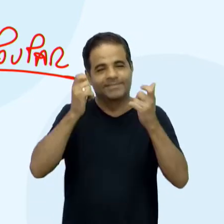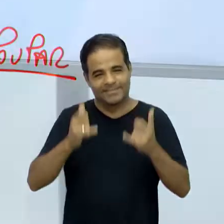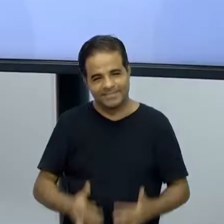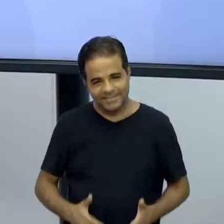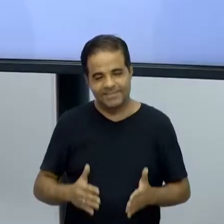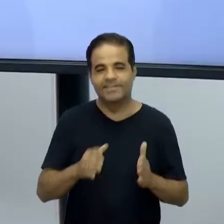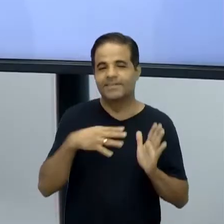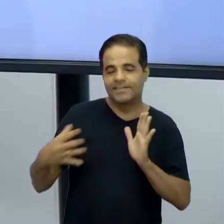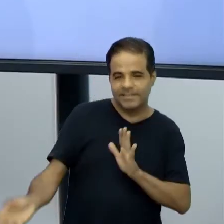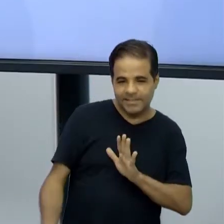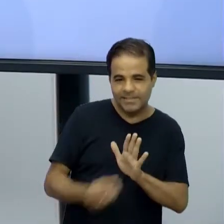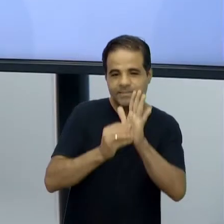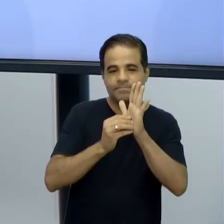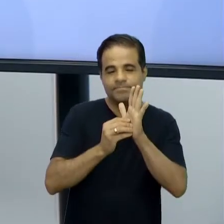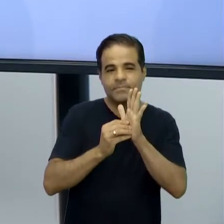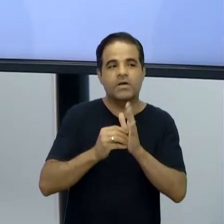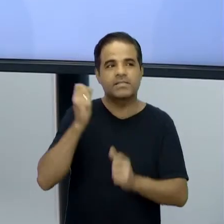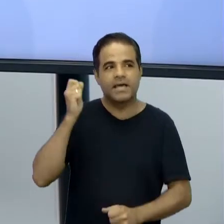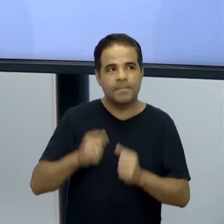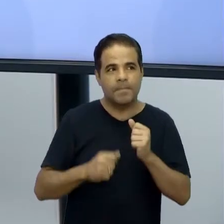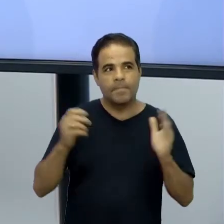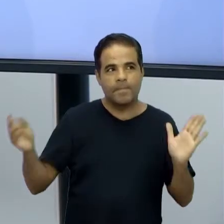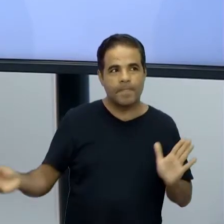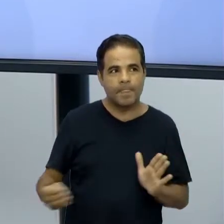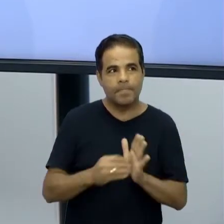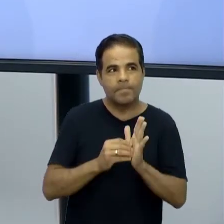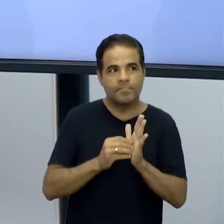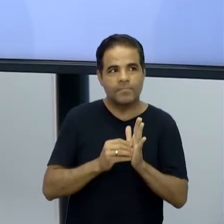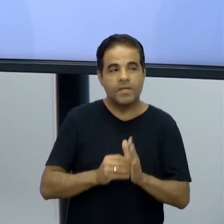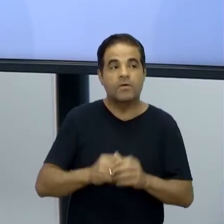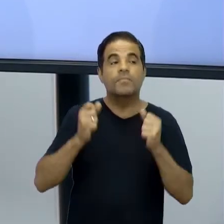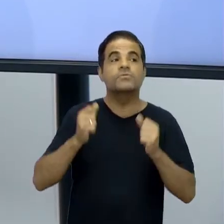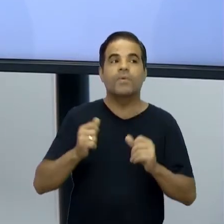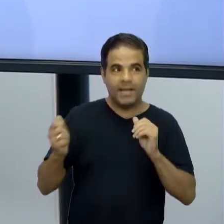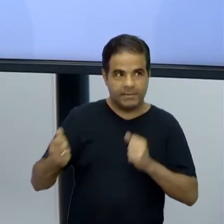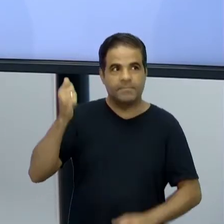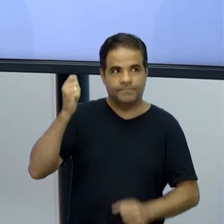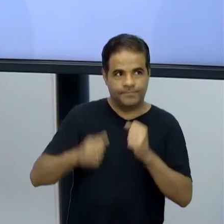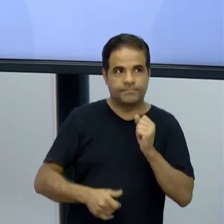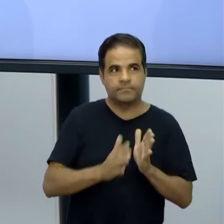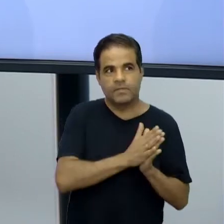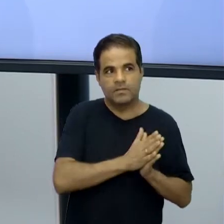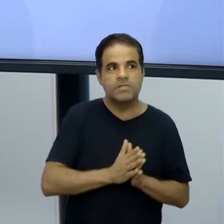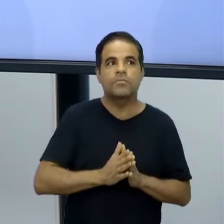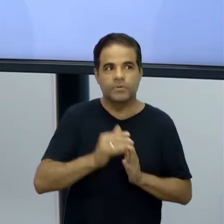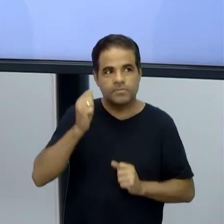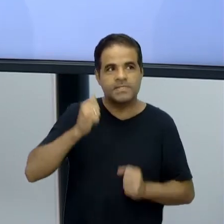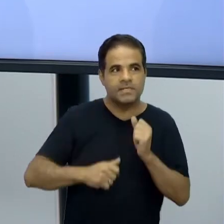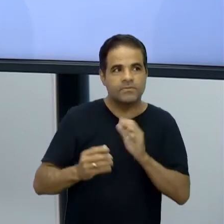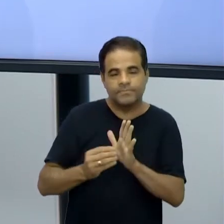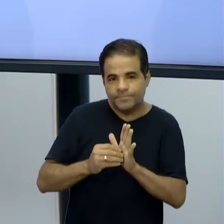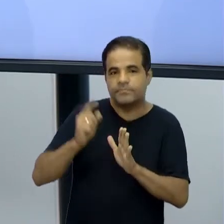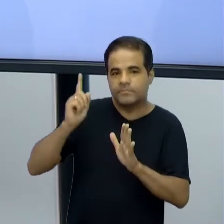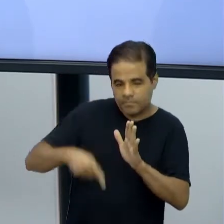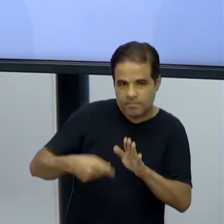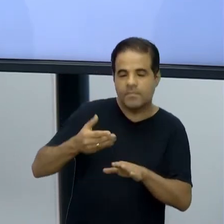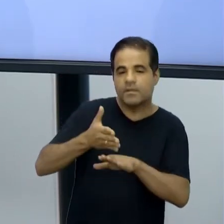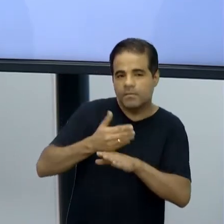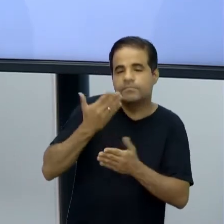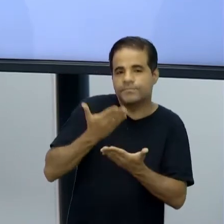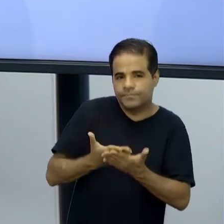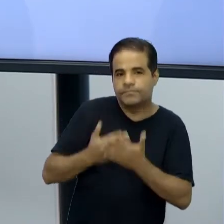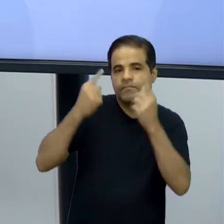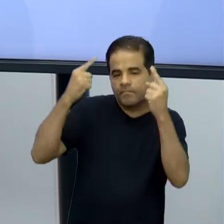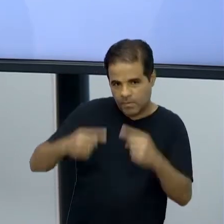jogo aí e acho que vai ser interessante se vocês puderem aí compartilhar com o Centro de Mídias esse jogo.